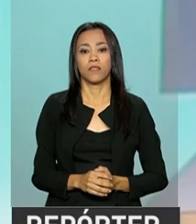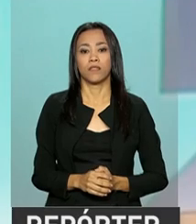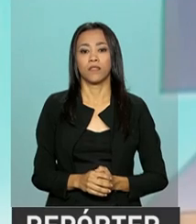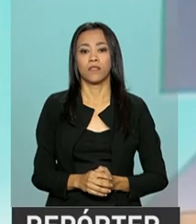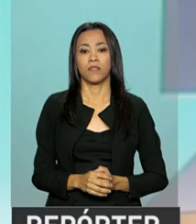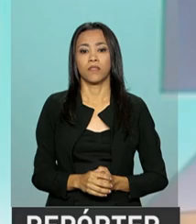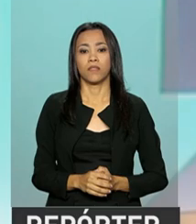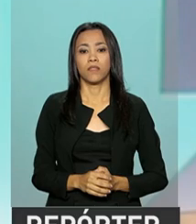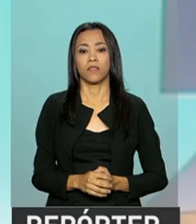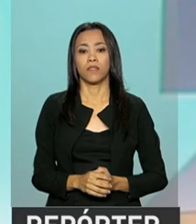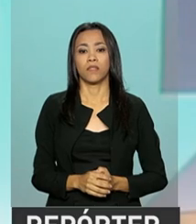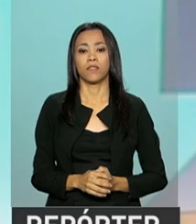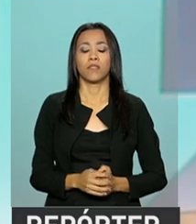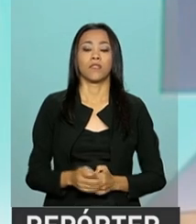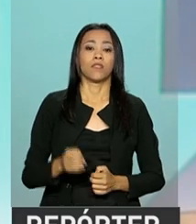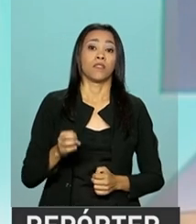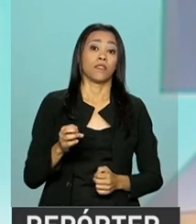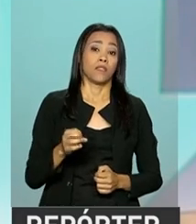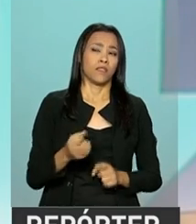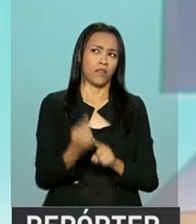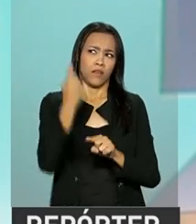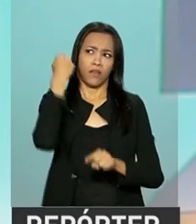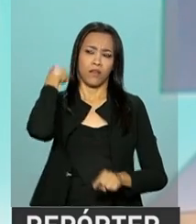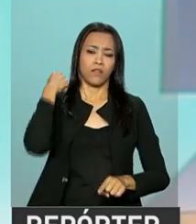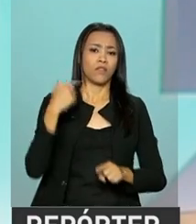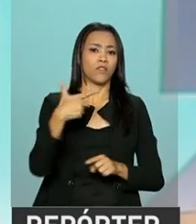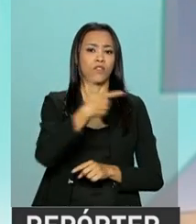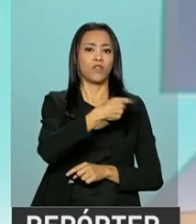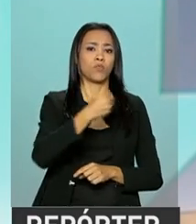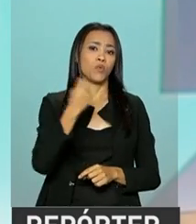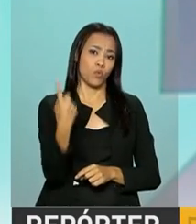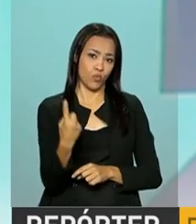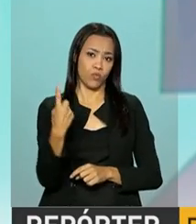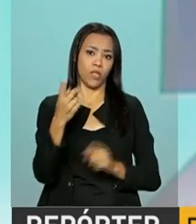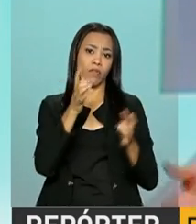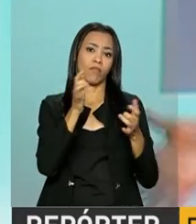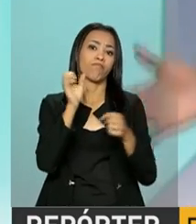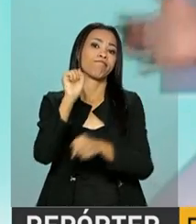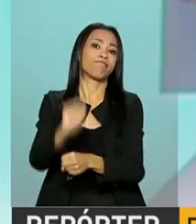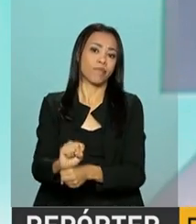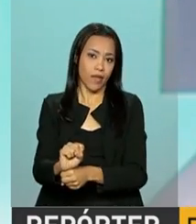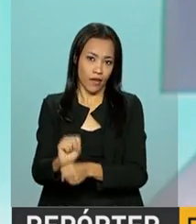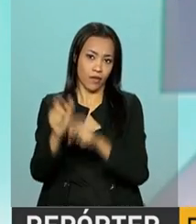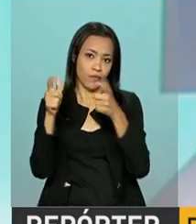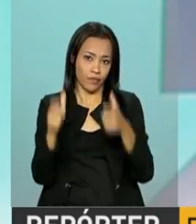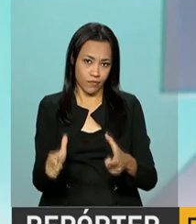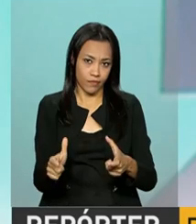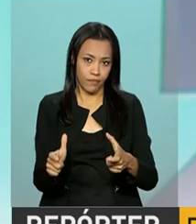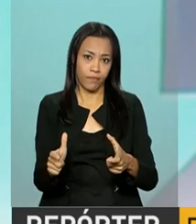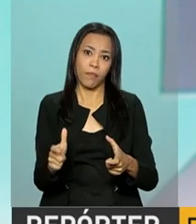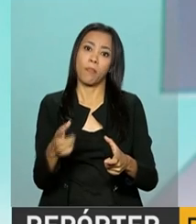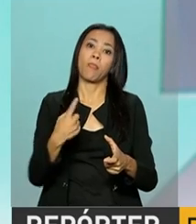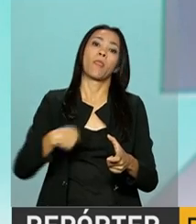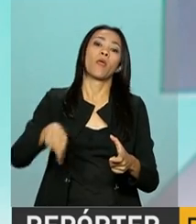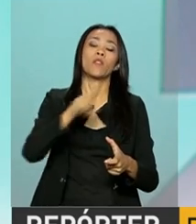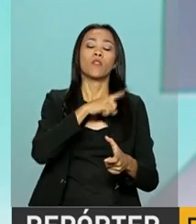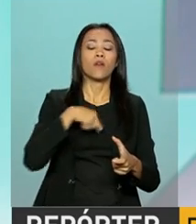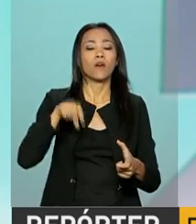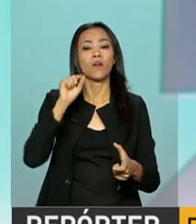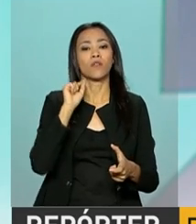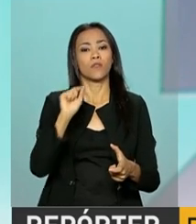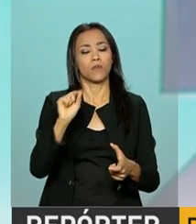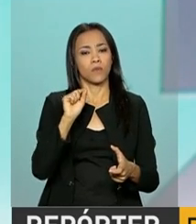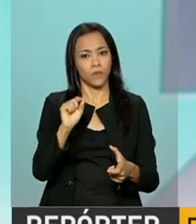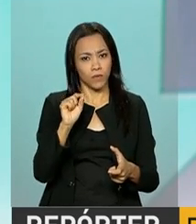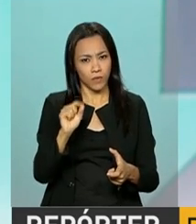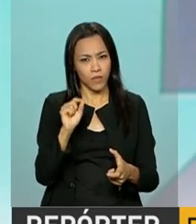satélites desde mais ou menos 2001 que se encontrava paralisado nós retiramos o texto das salvaguardas que lá